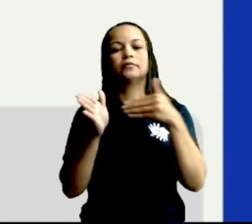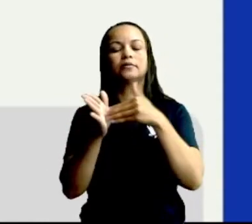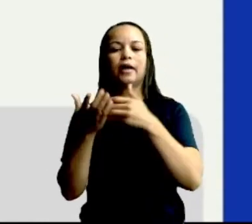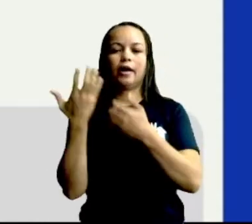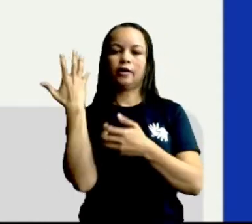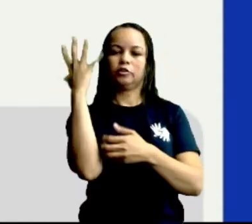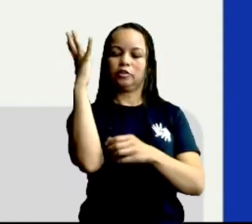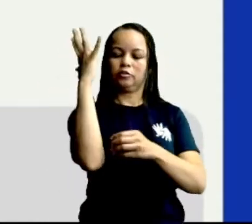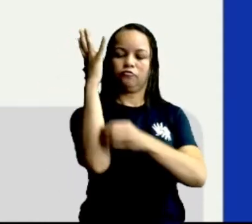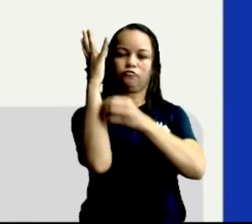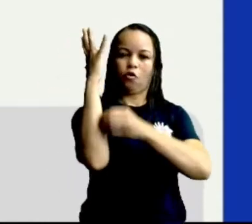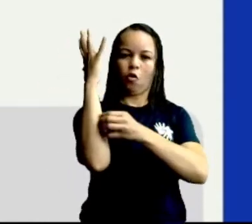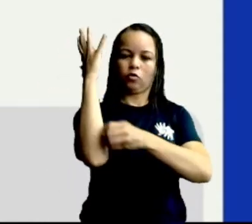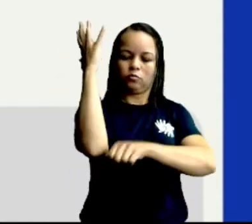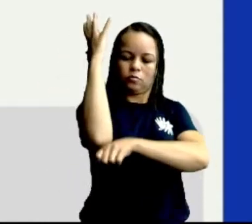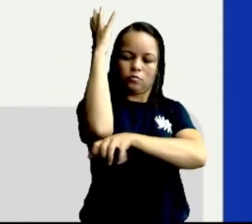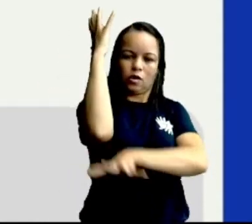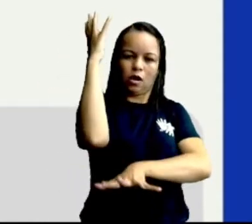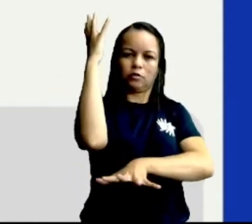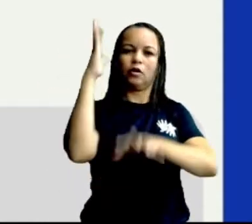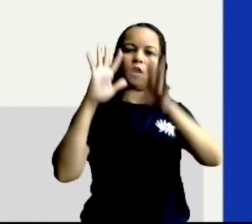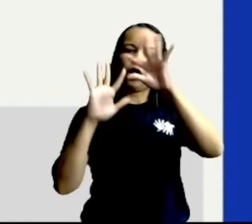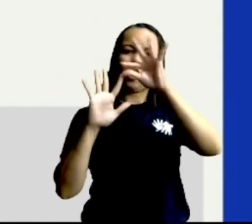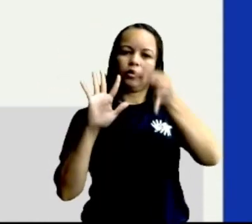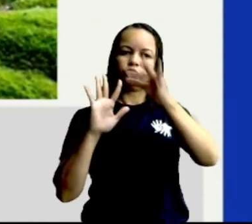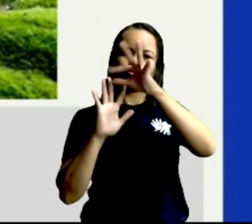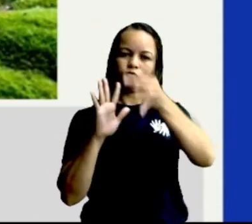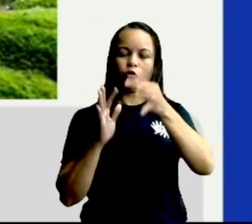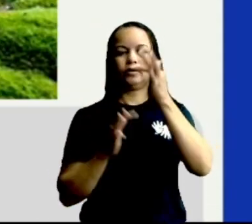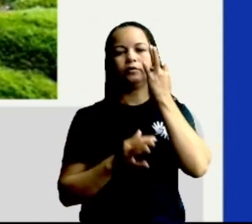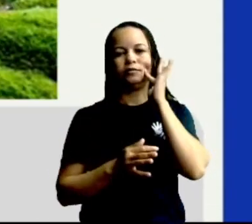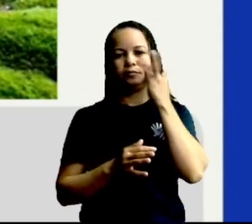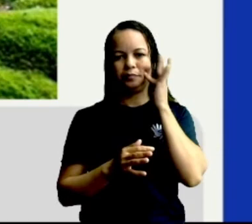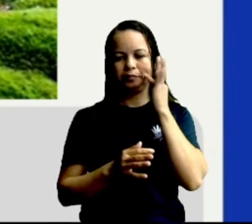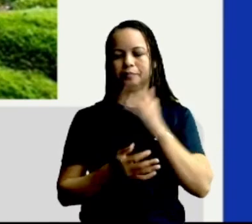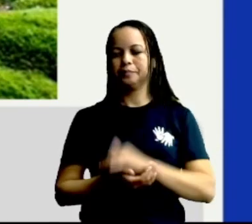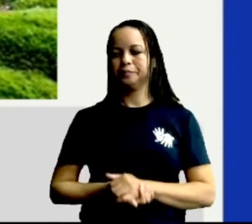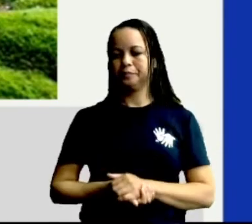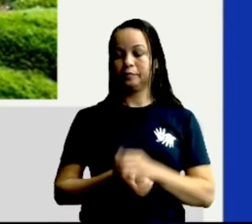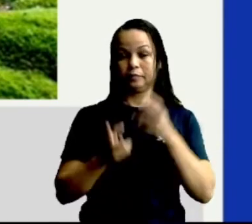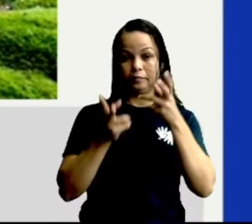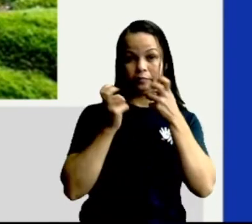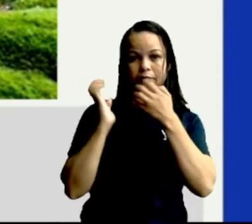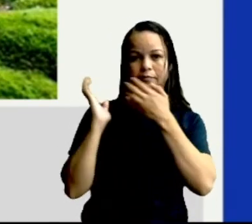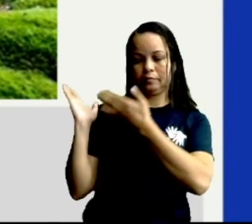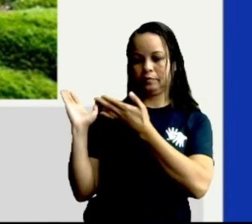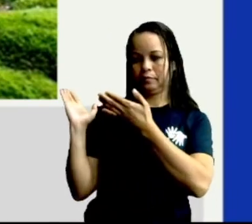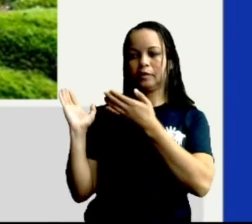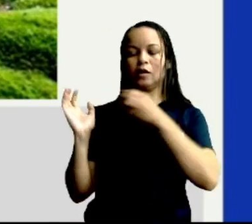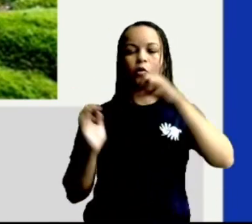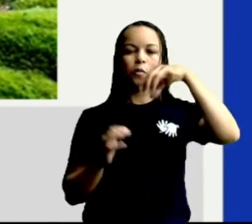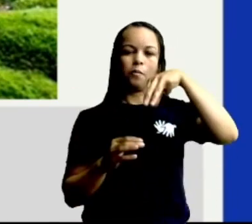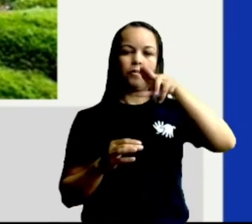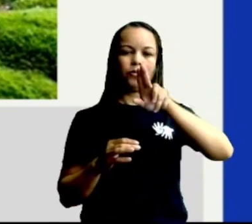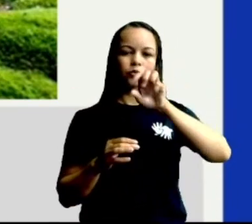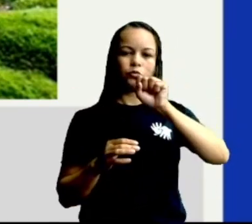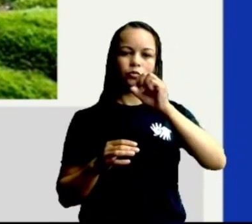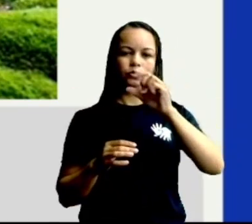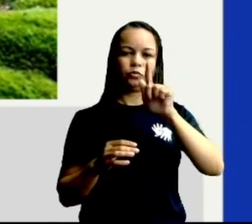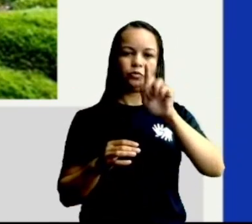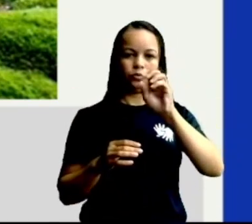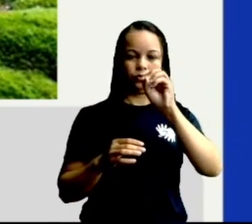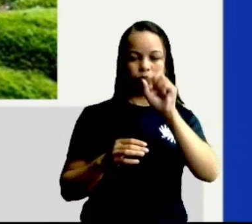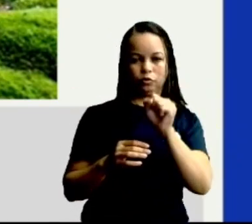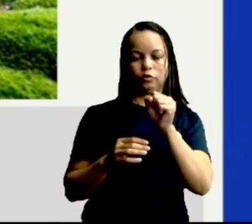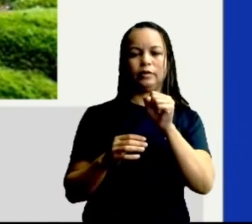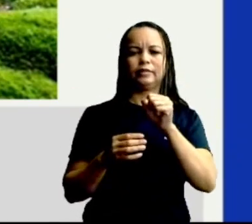com tronco, raiz, folhas e frutos. Olha aí o exemplo dos musgos, né?